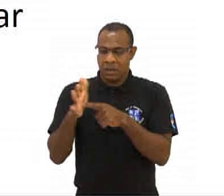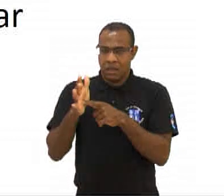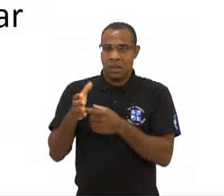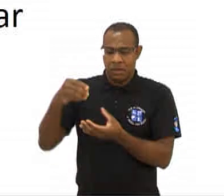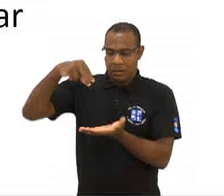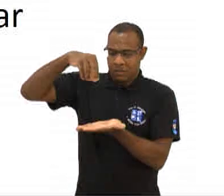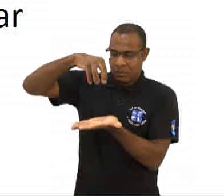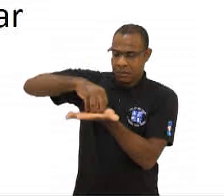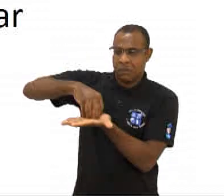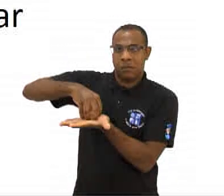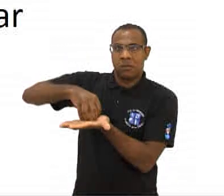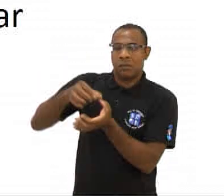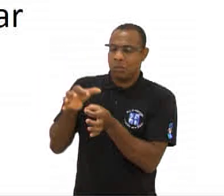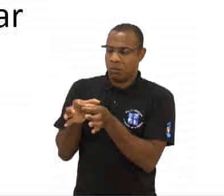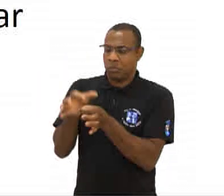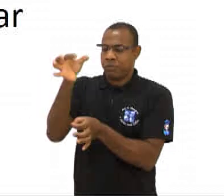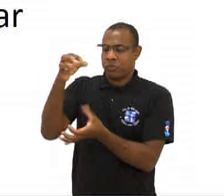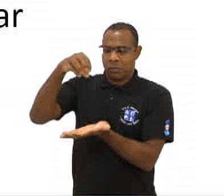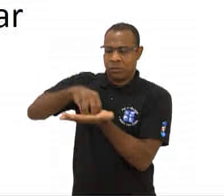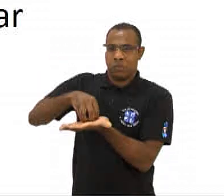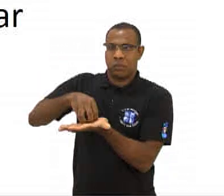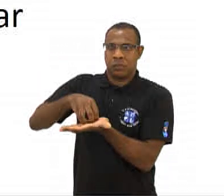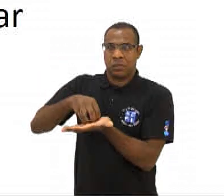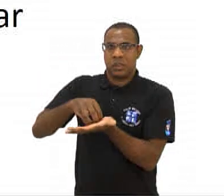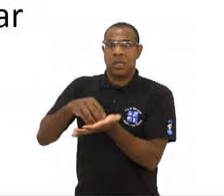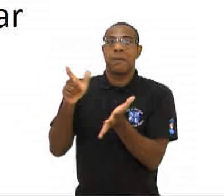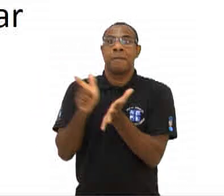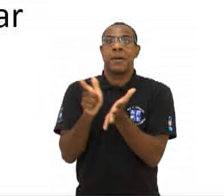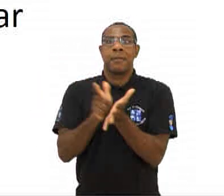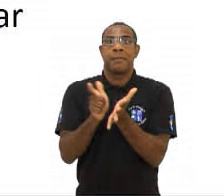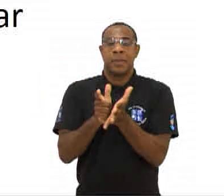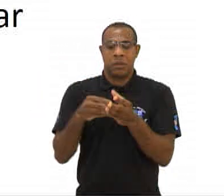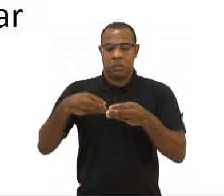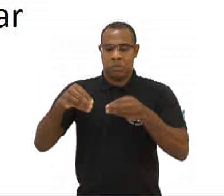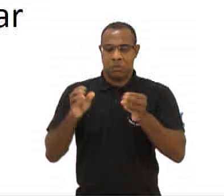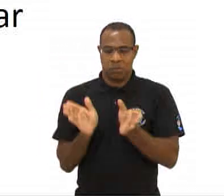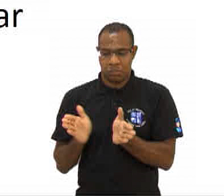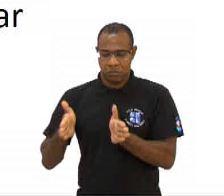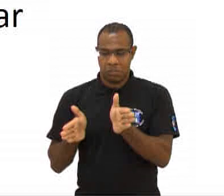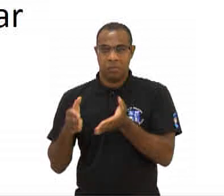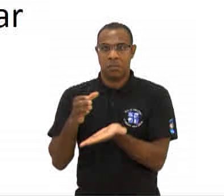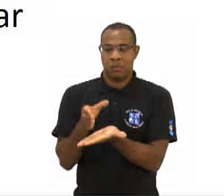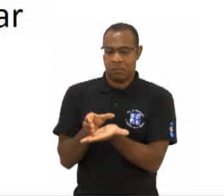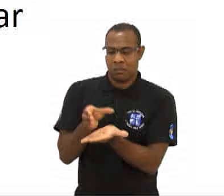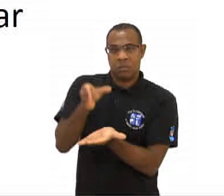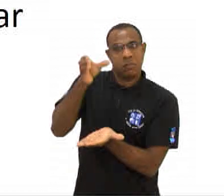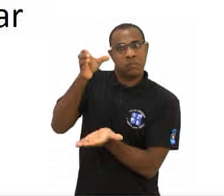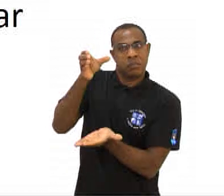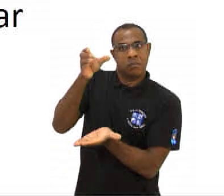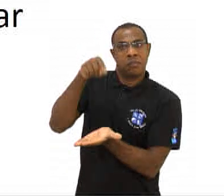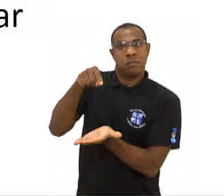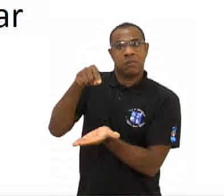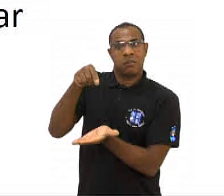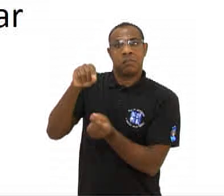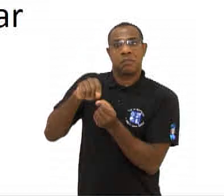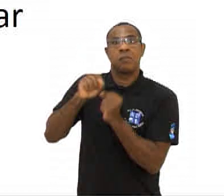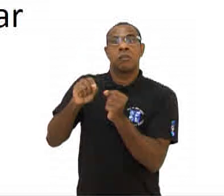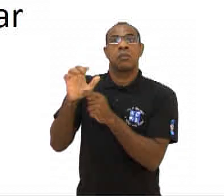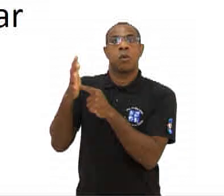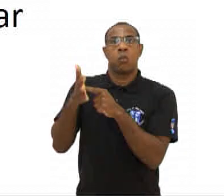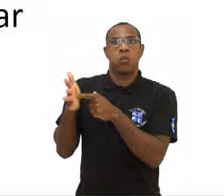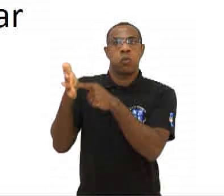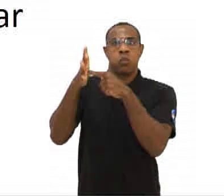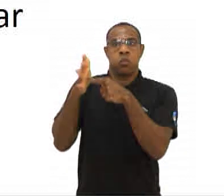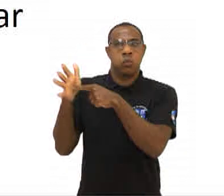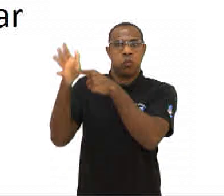fixaram verticalmente uma cartolina de curvatura parabólica para desempenhar a função análoga à